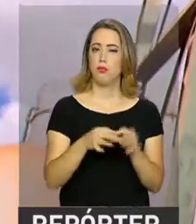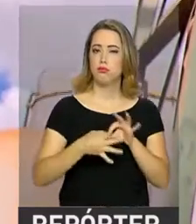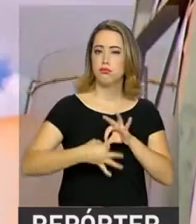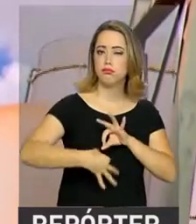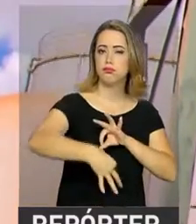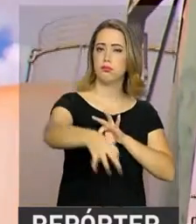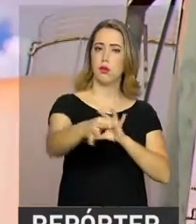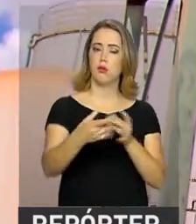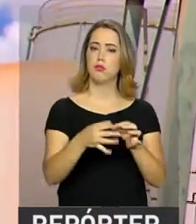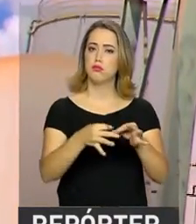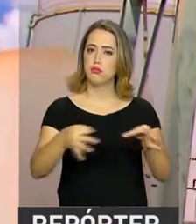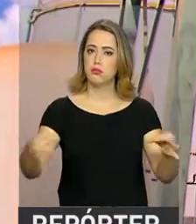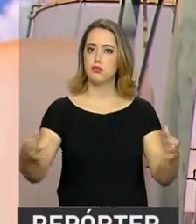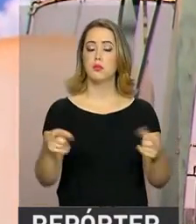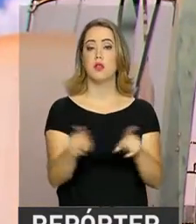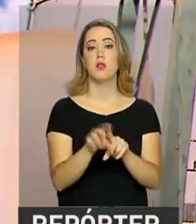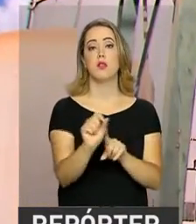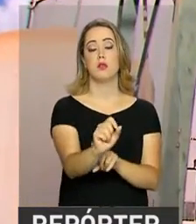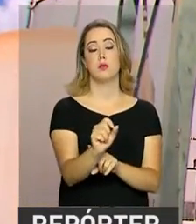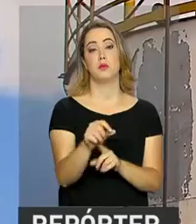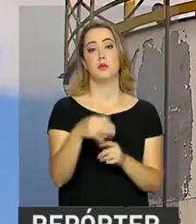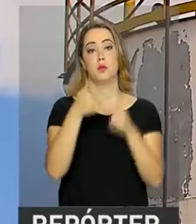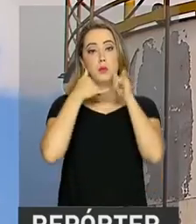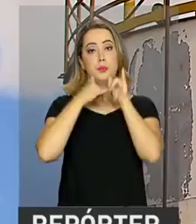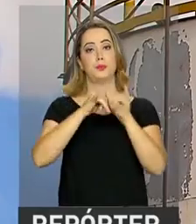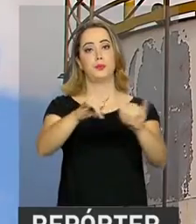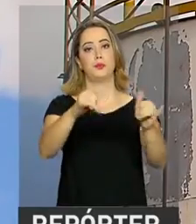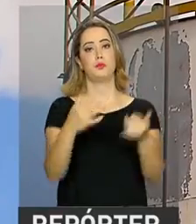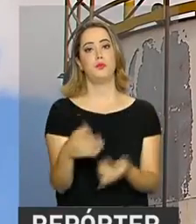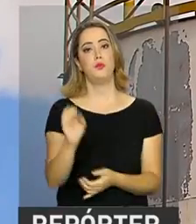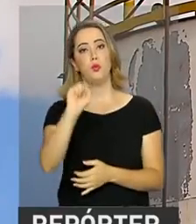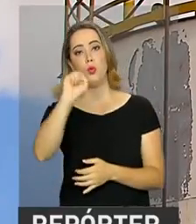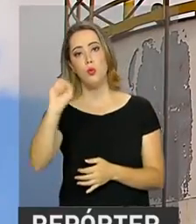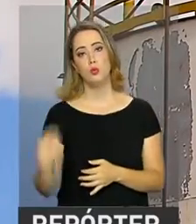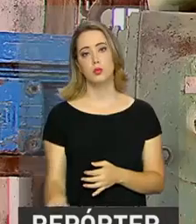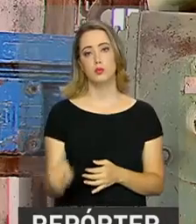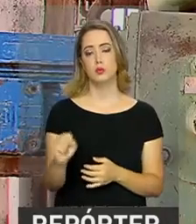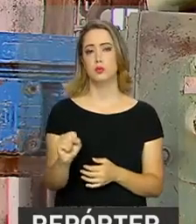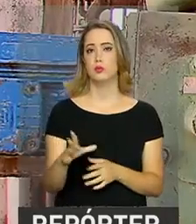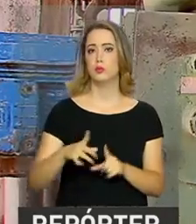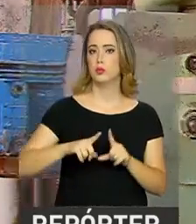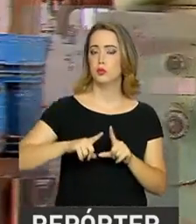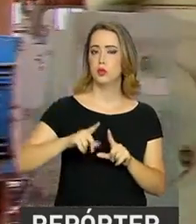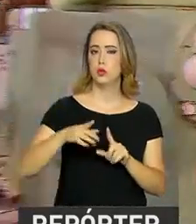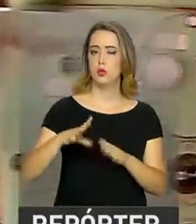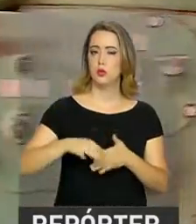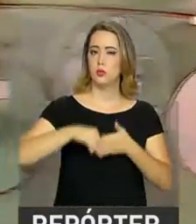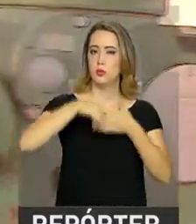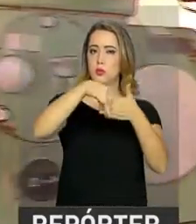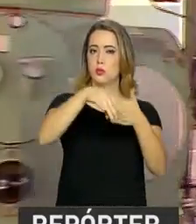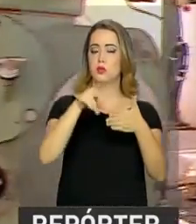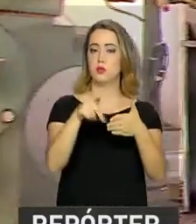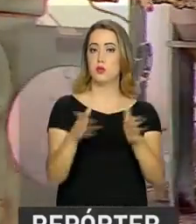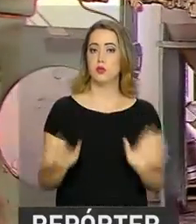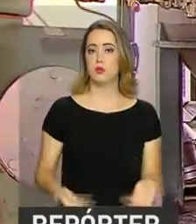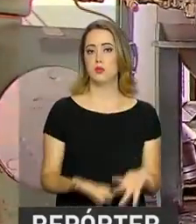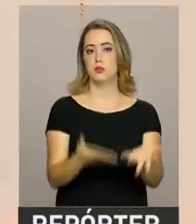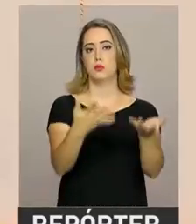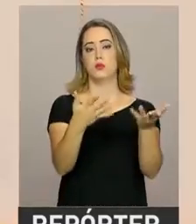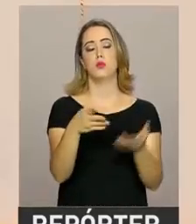o ministério de minas e energia a região sul liderou a produção de biodiesel no país com 40% de